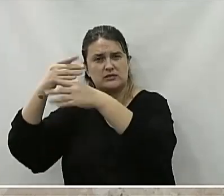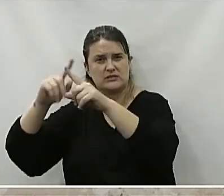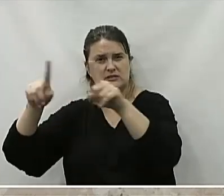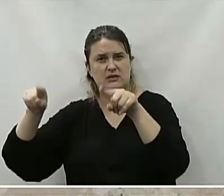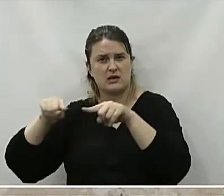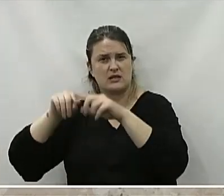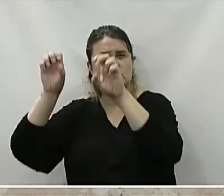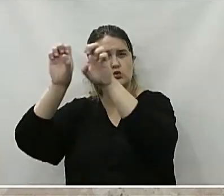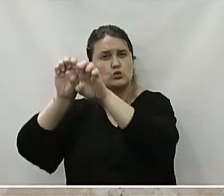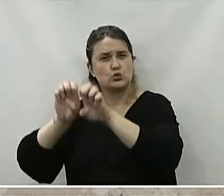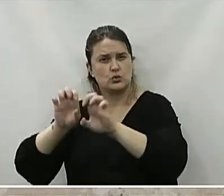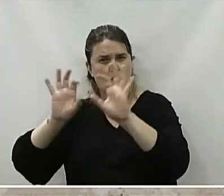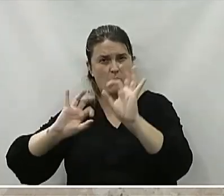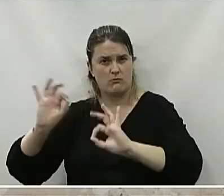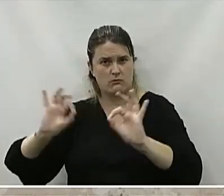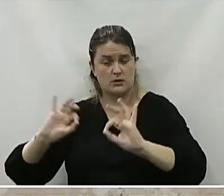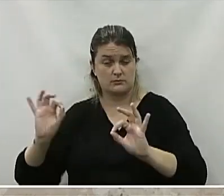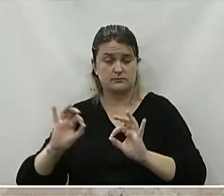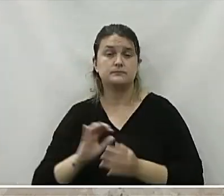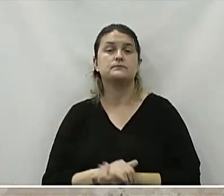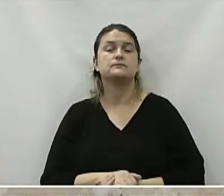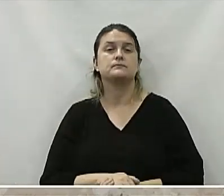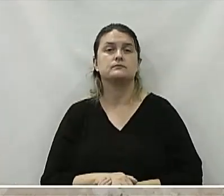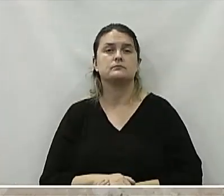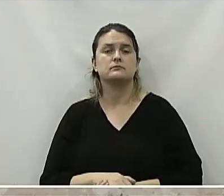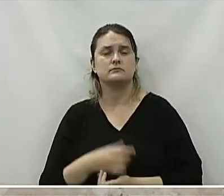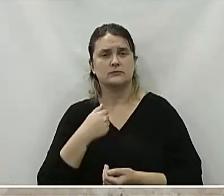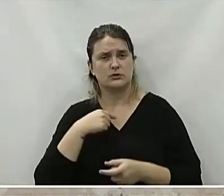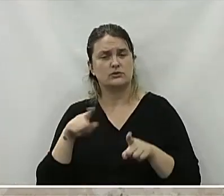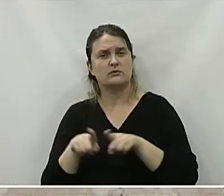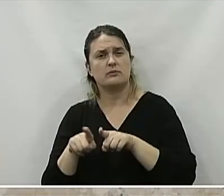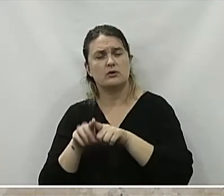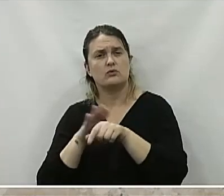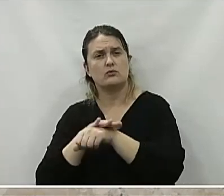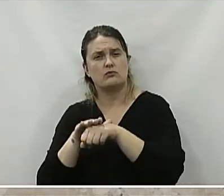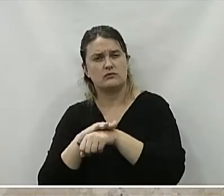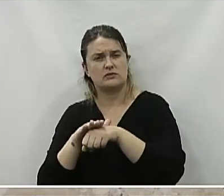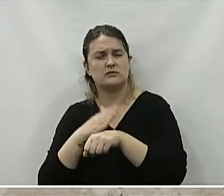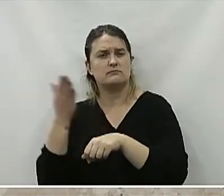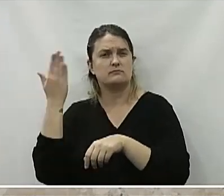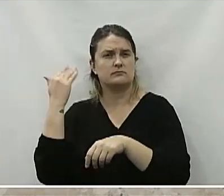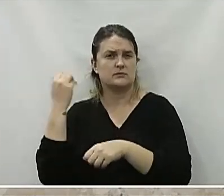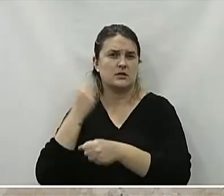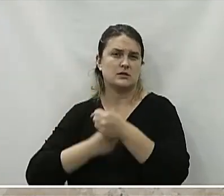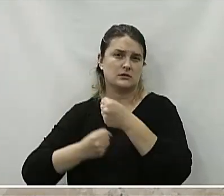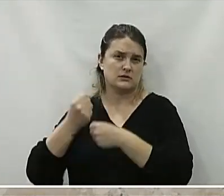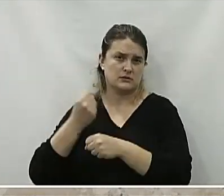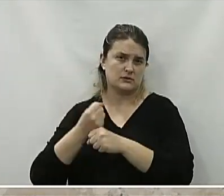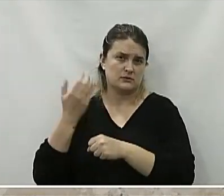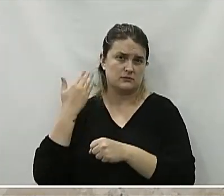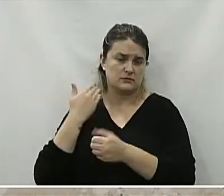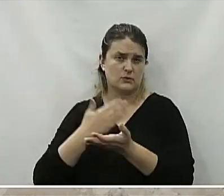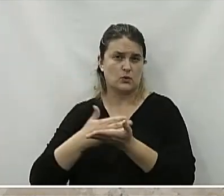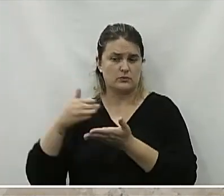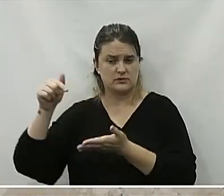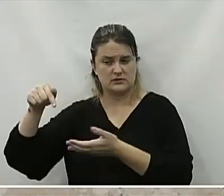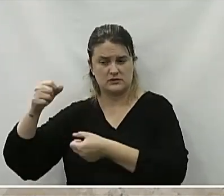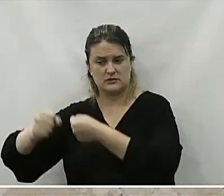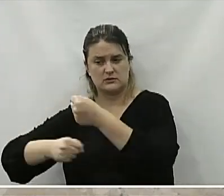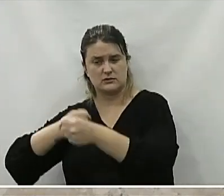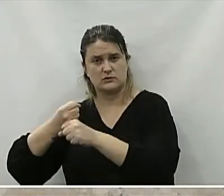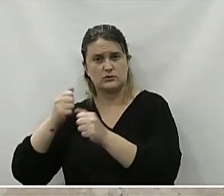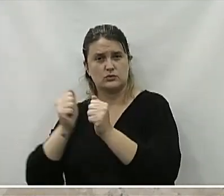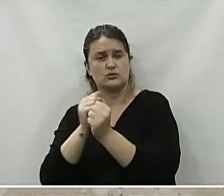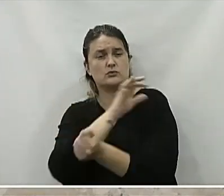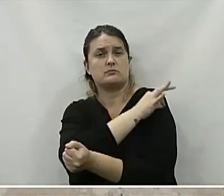reforço da estrutura. Ao qual também estive conversando há algum tempo, desde o ano passado, início desse ano,